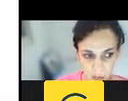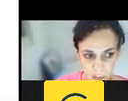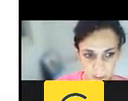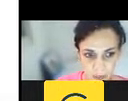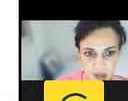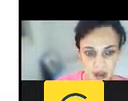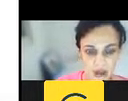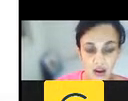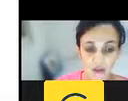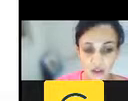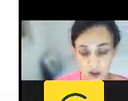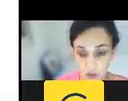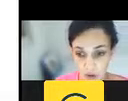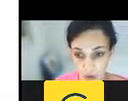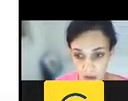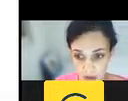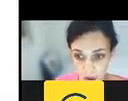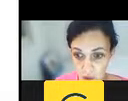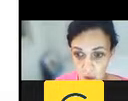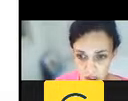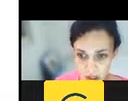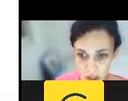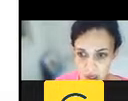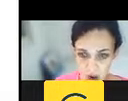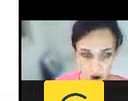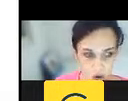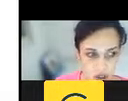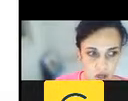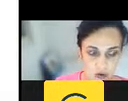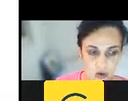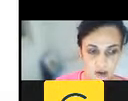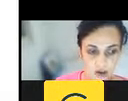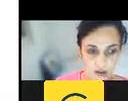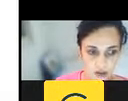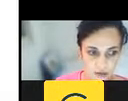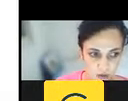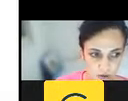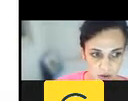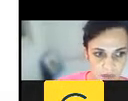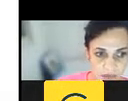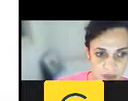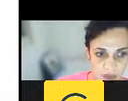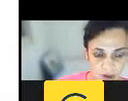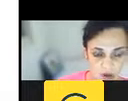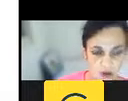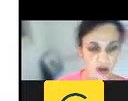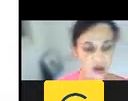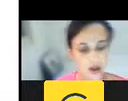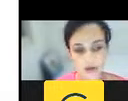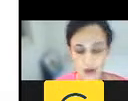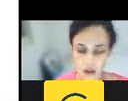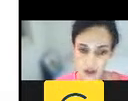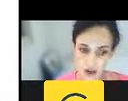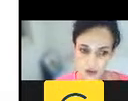educação, né? Visando uma formação humana integral que inclua esses indivíduos, né?